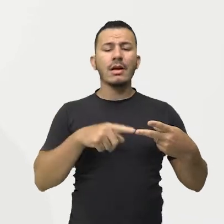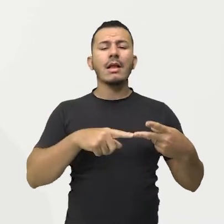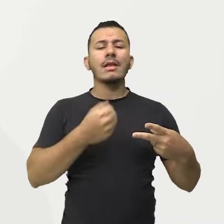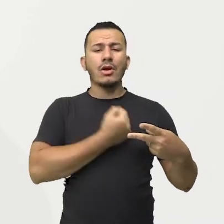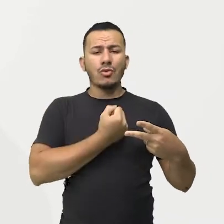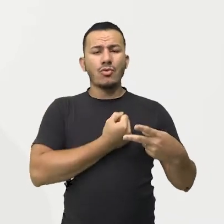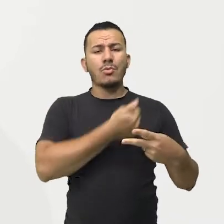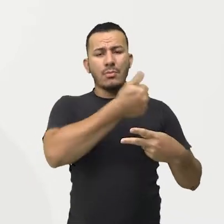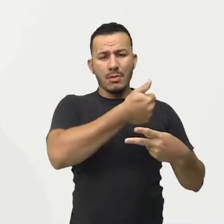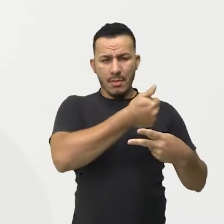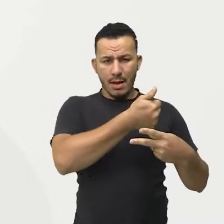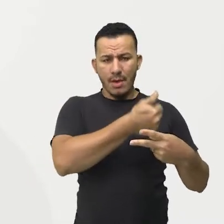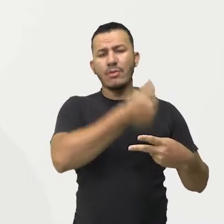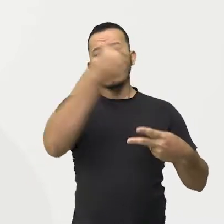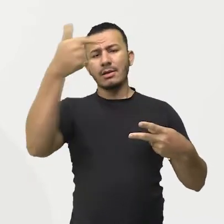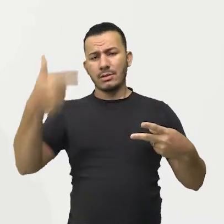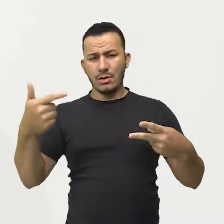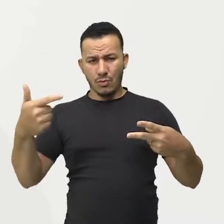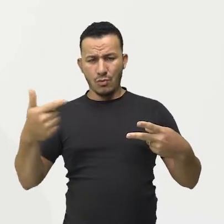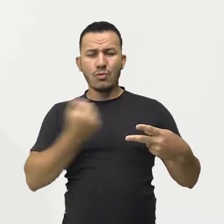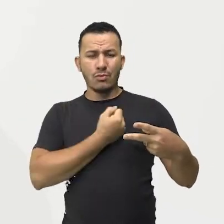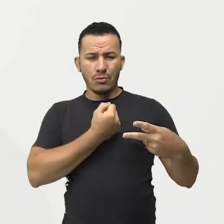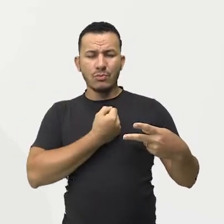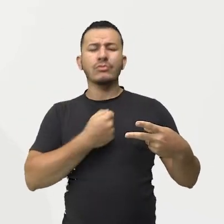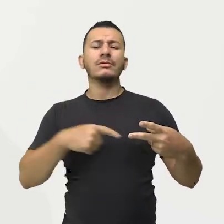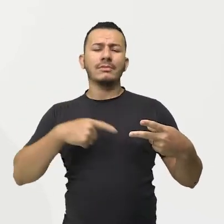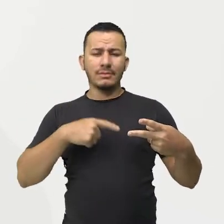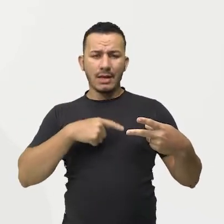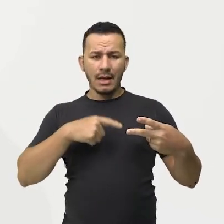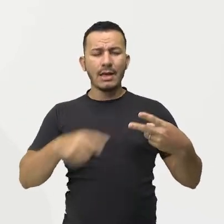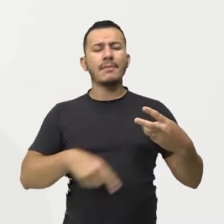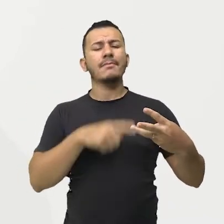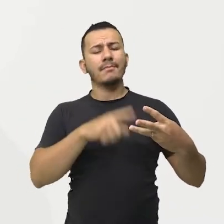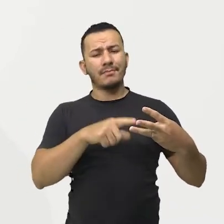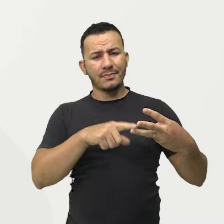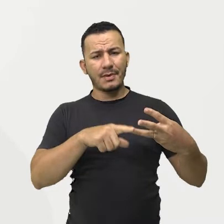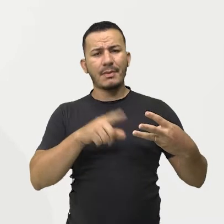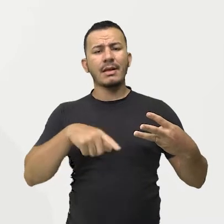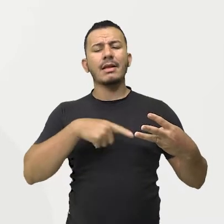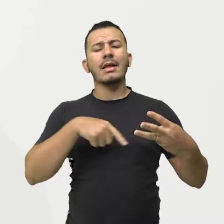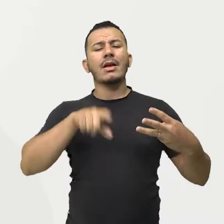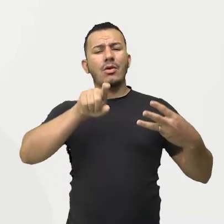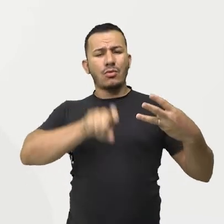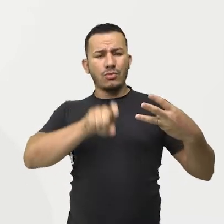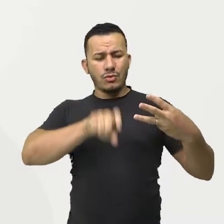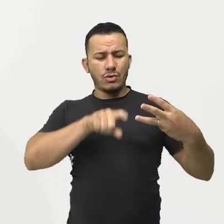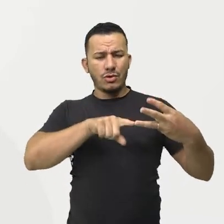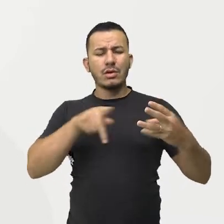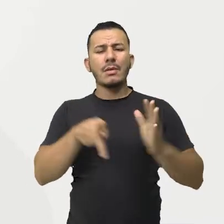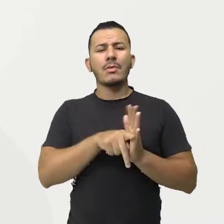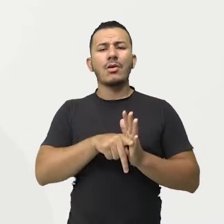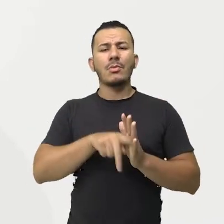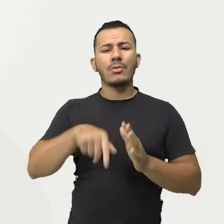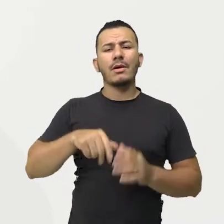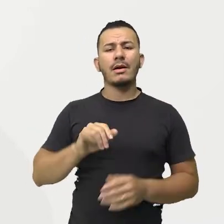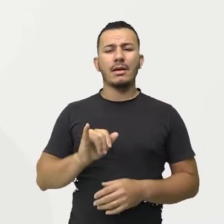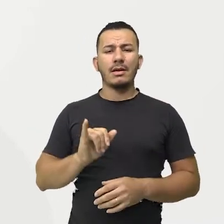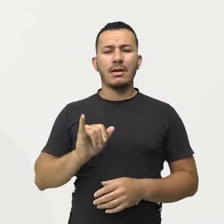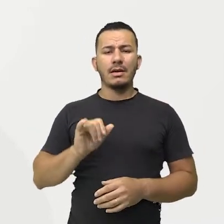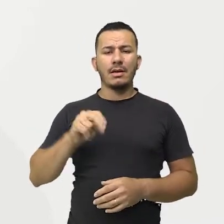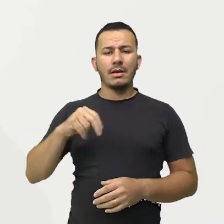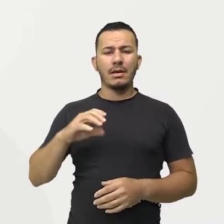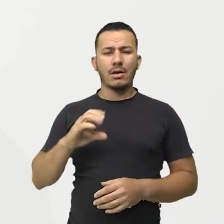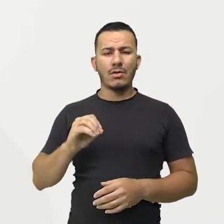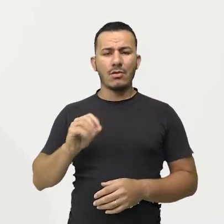primeiro membro, tem segundo membro e tem também o x, que é a variável, ou